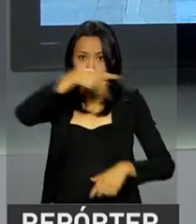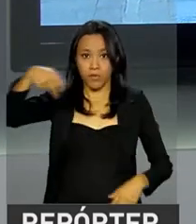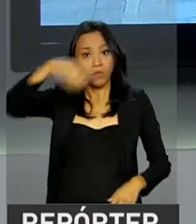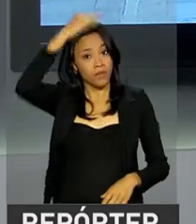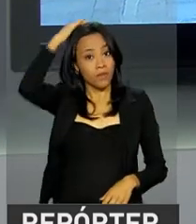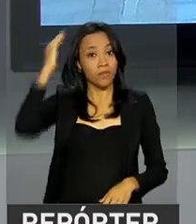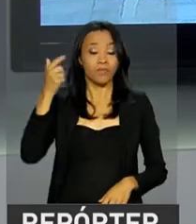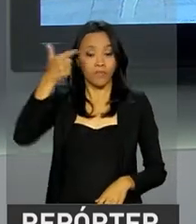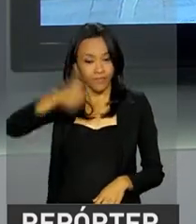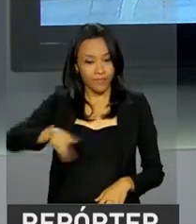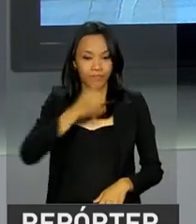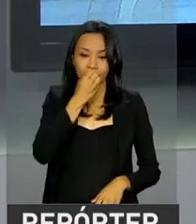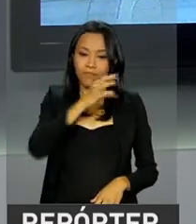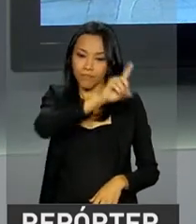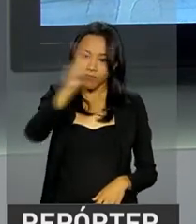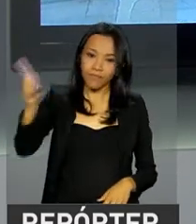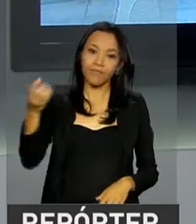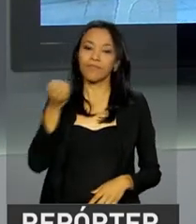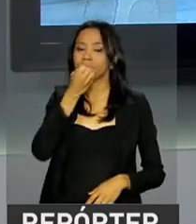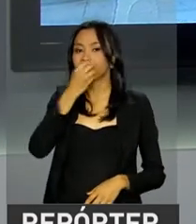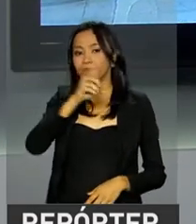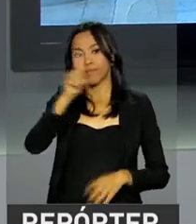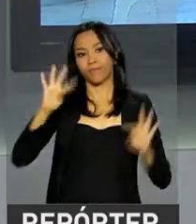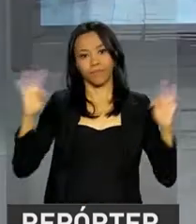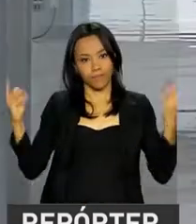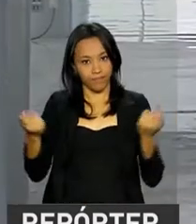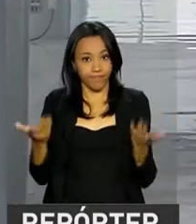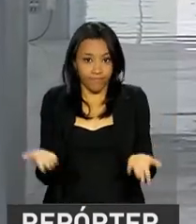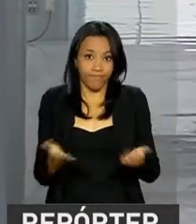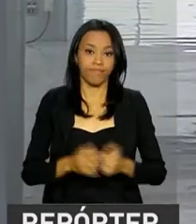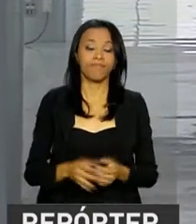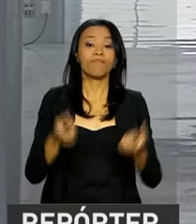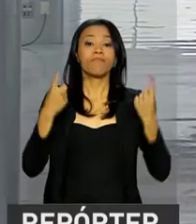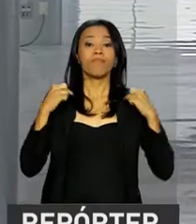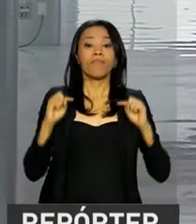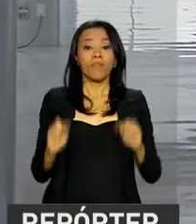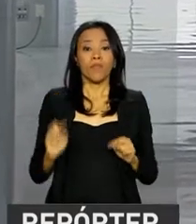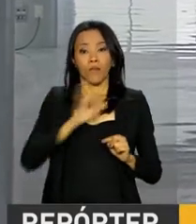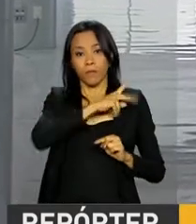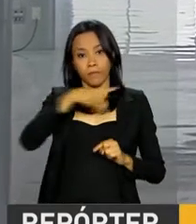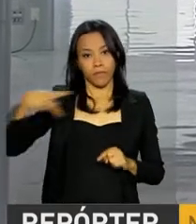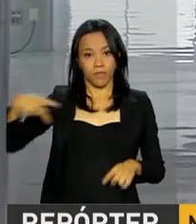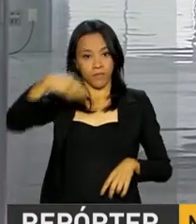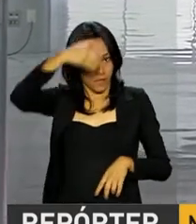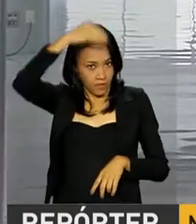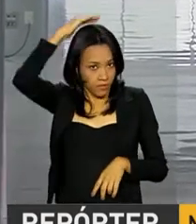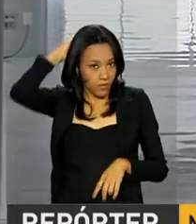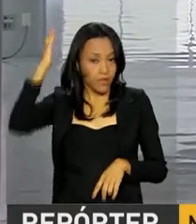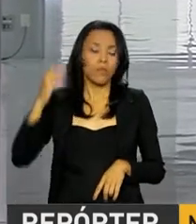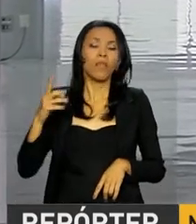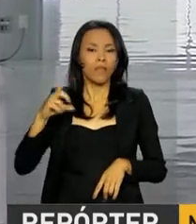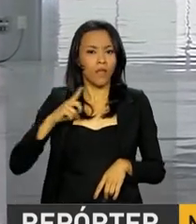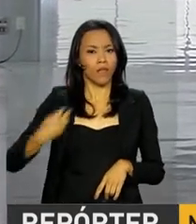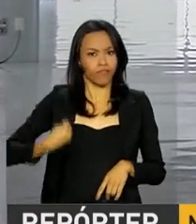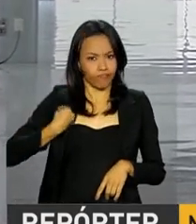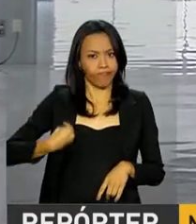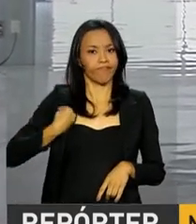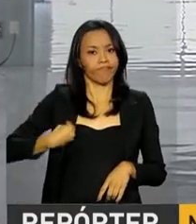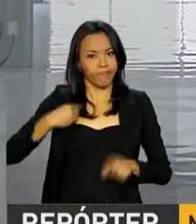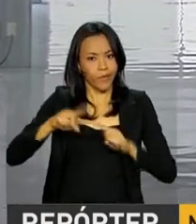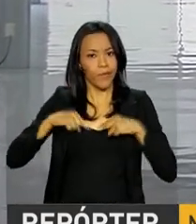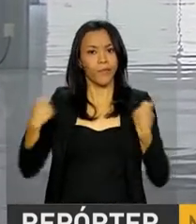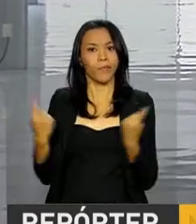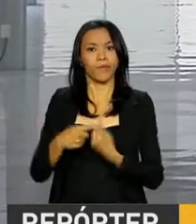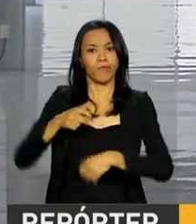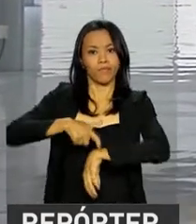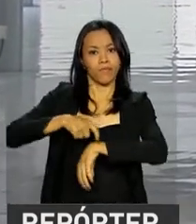você ela tá isso é bom dia pra você um dia todos comenta isso o presidente michel temer se reúne agora as 10